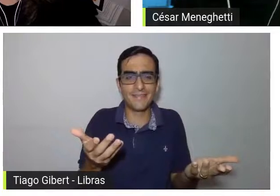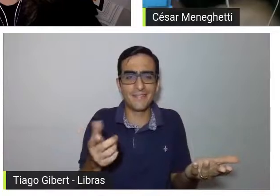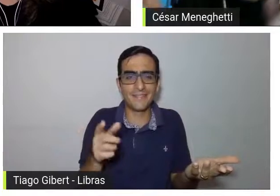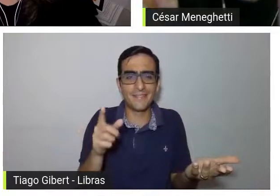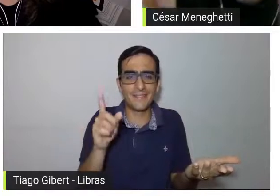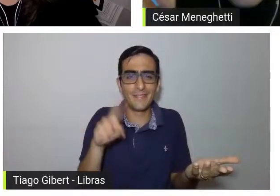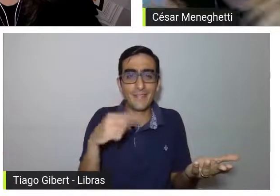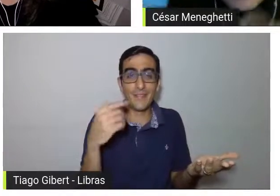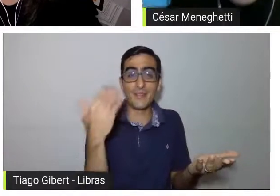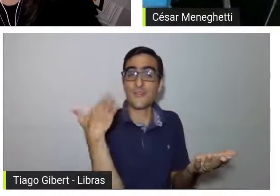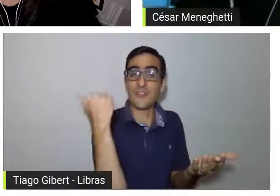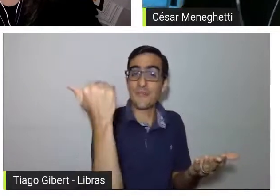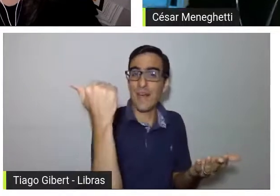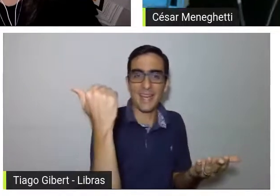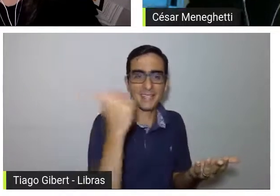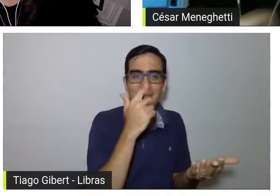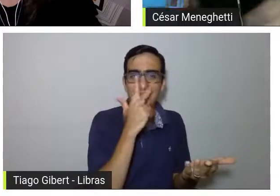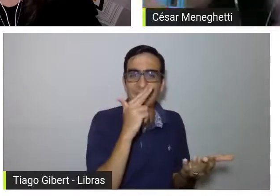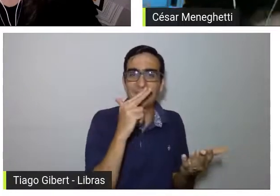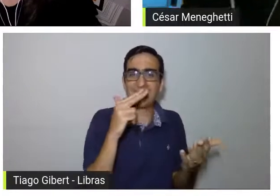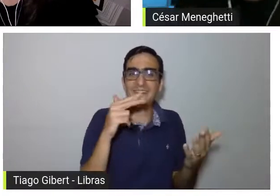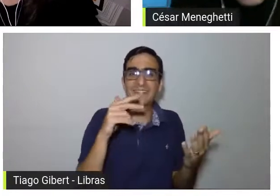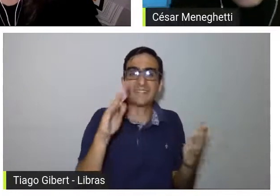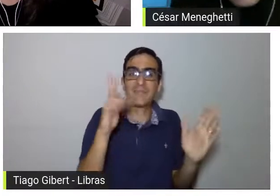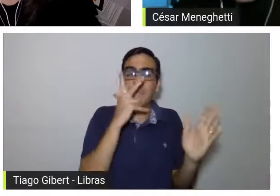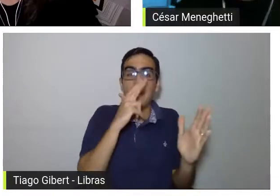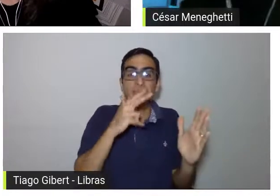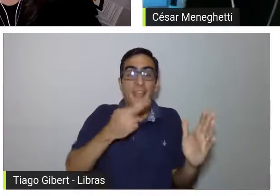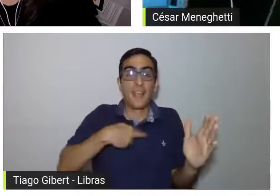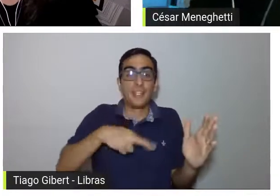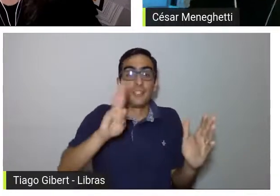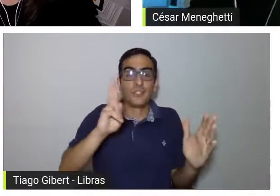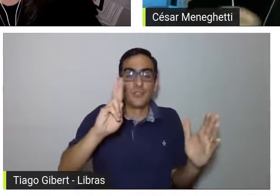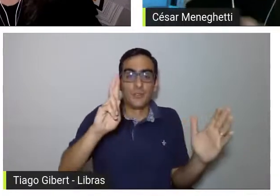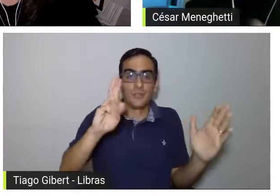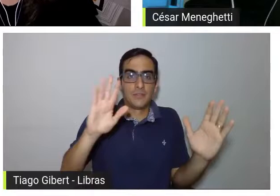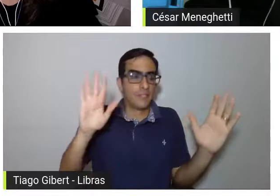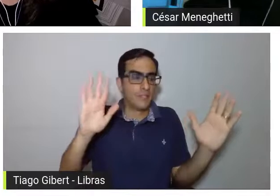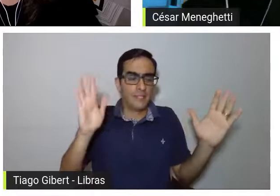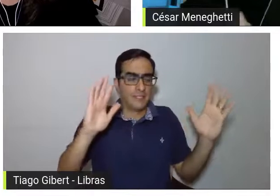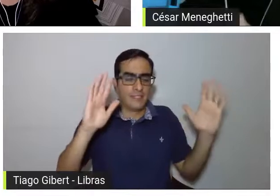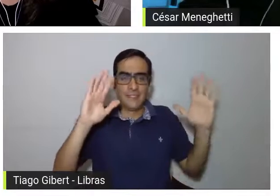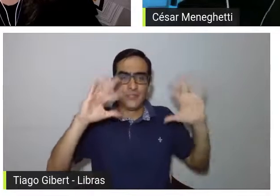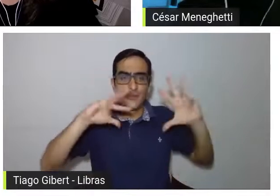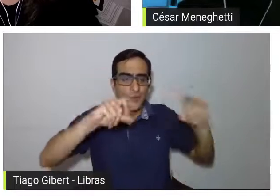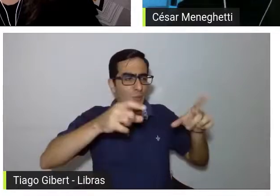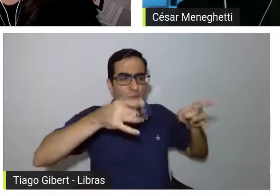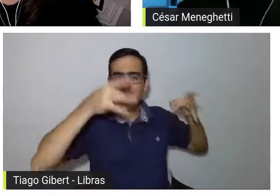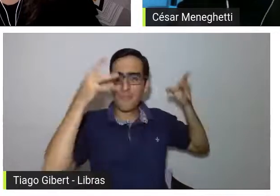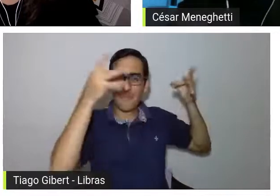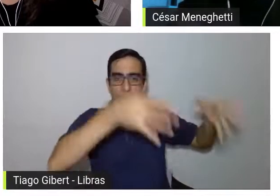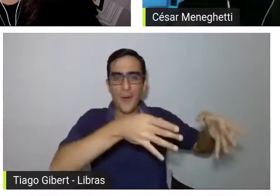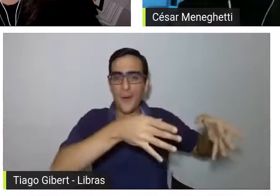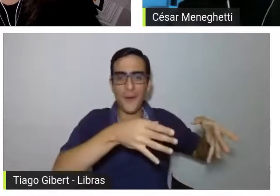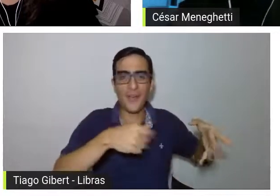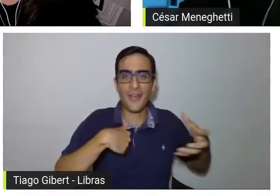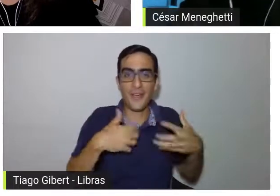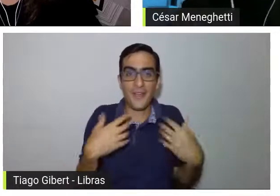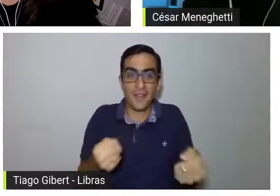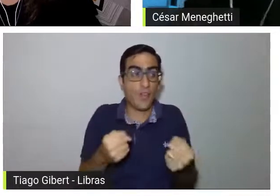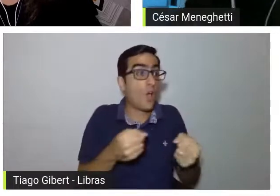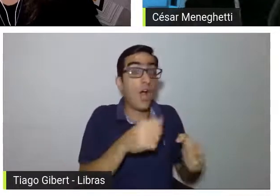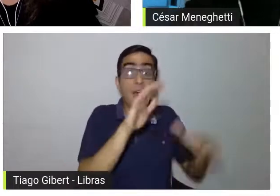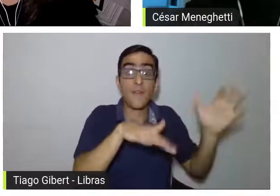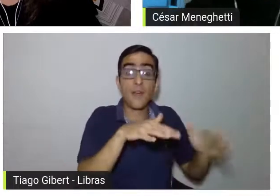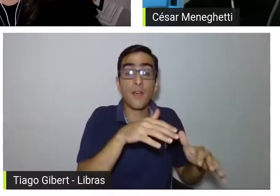É um chamado quase religioso, onde você larga tudo, até as pessoas que você ama, às